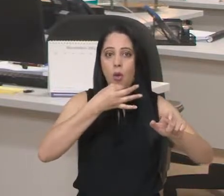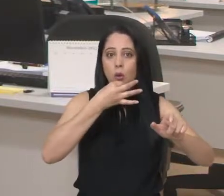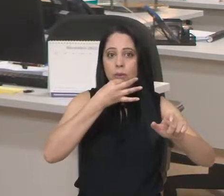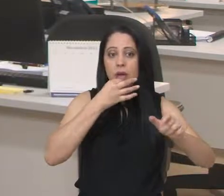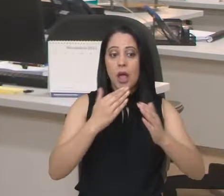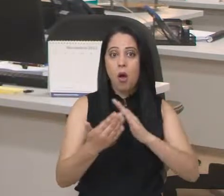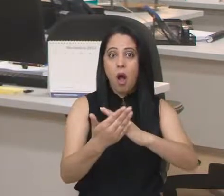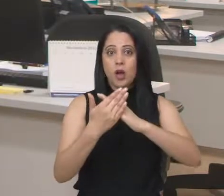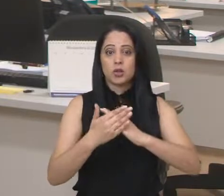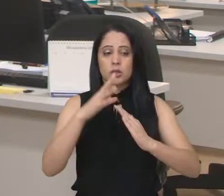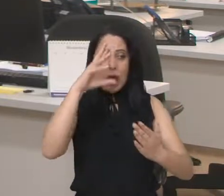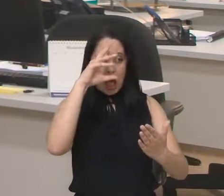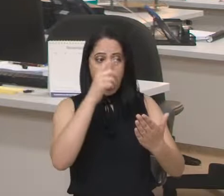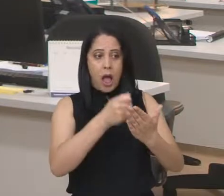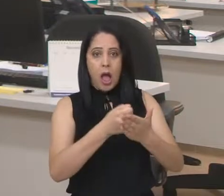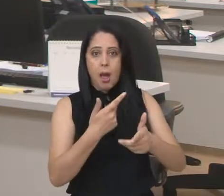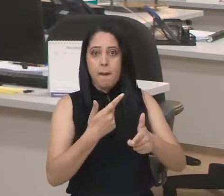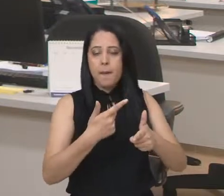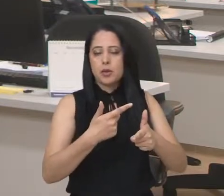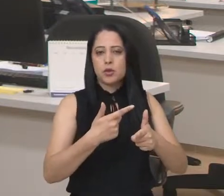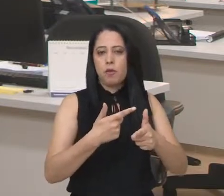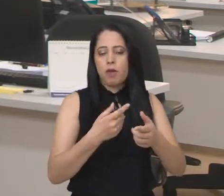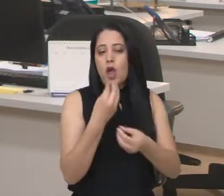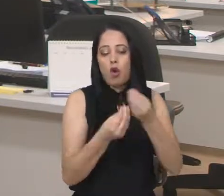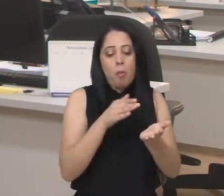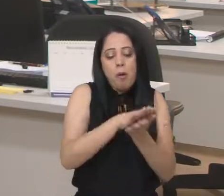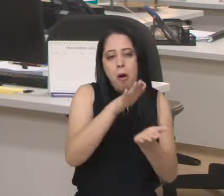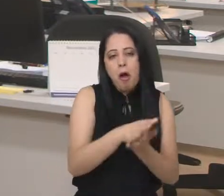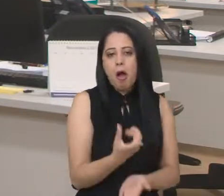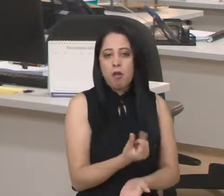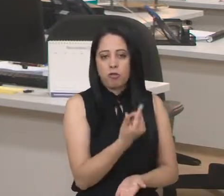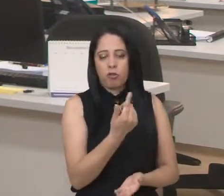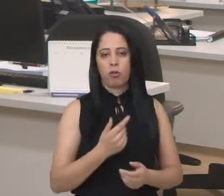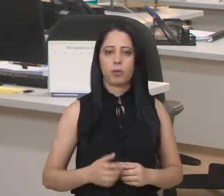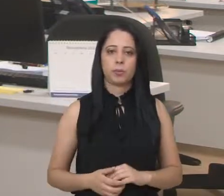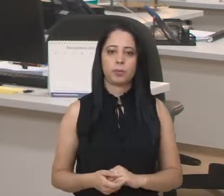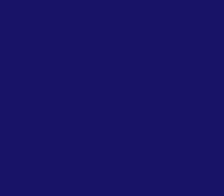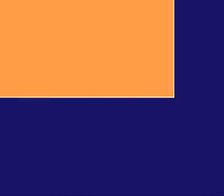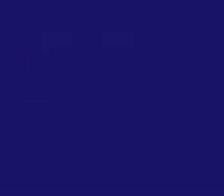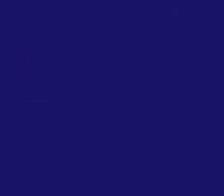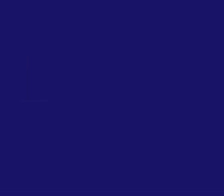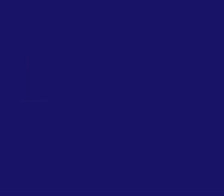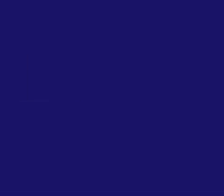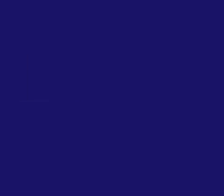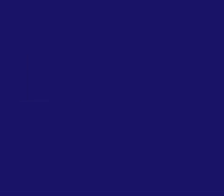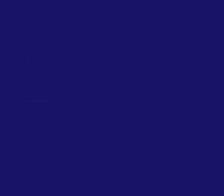que a população ajude a decidir o futuro da cidade. Então fique atento nas informações.